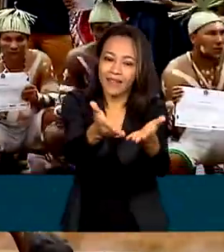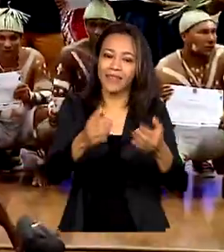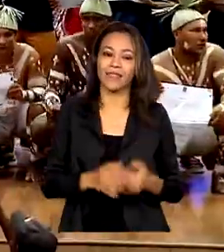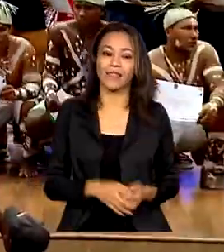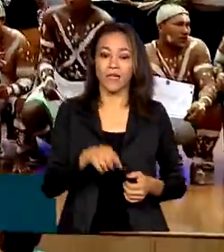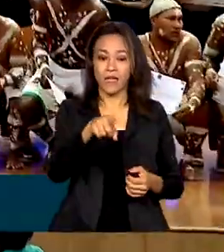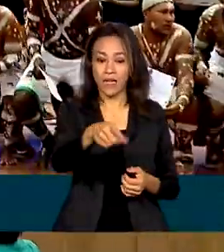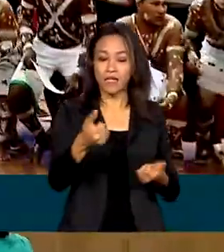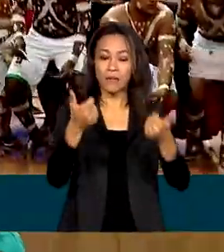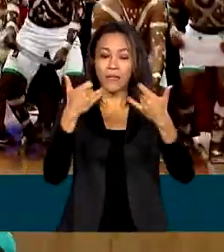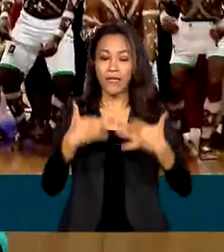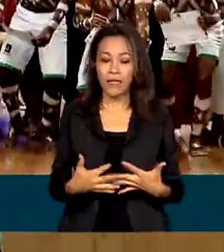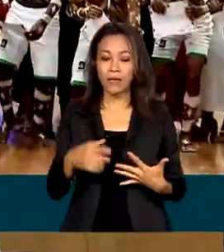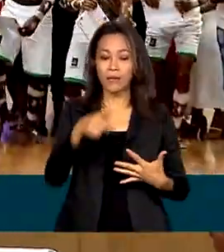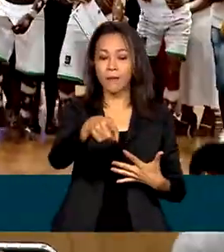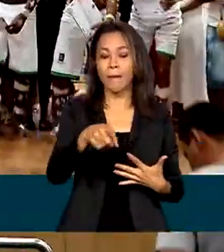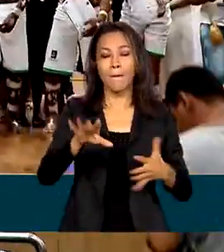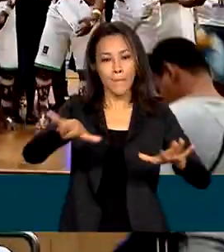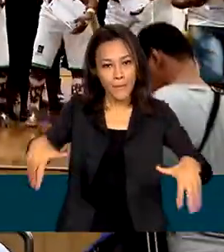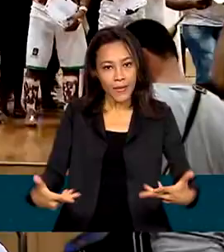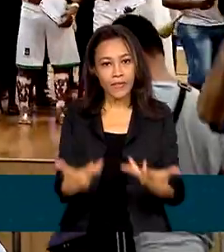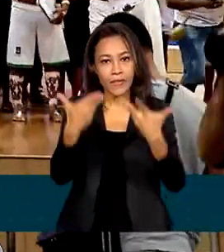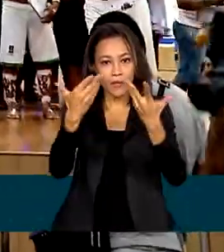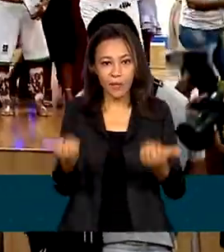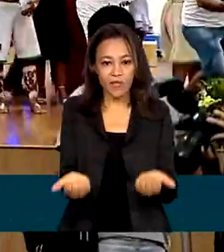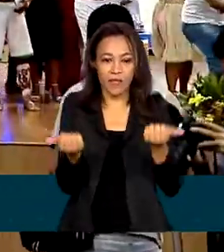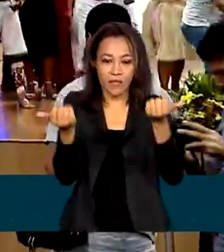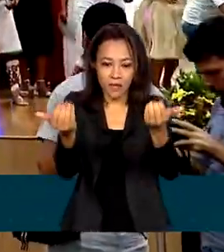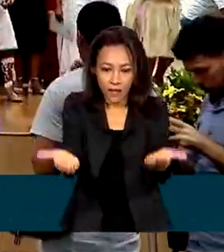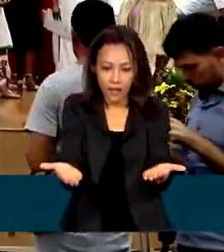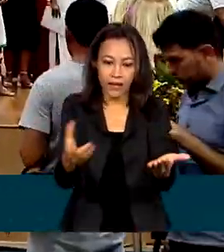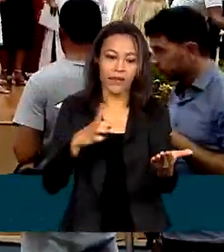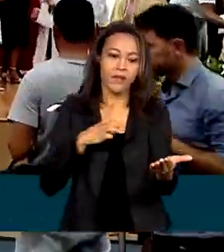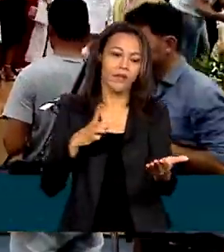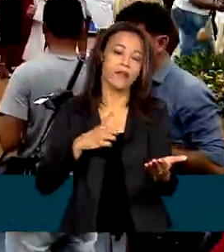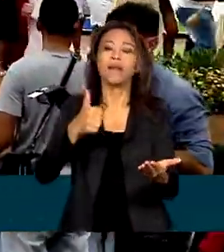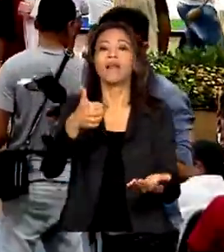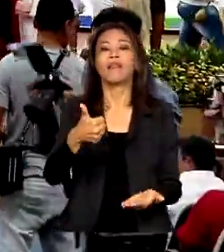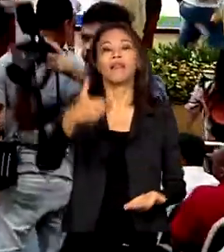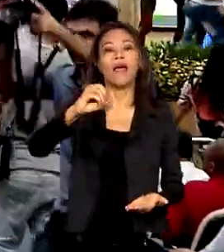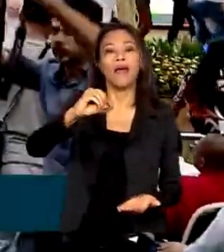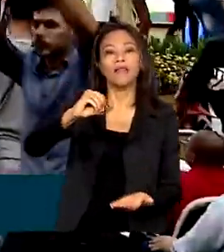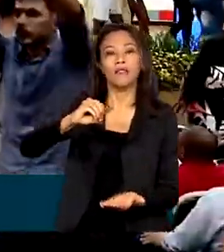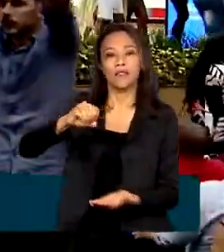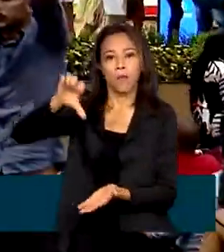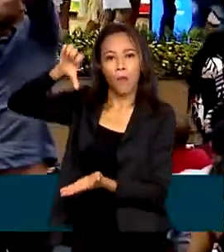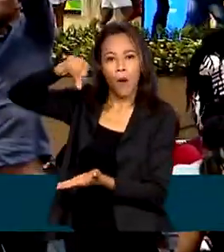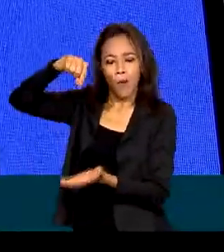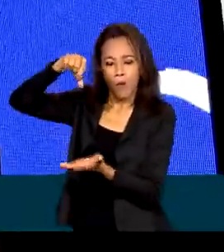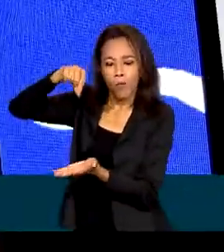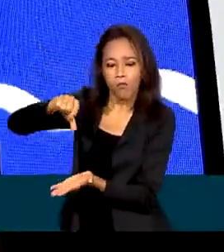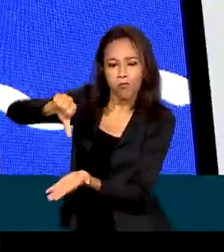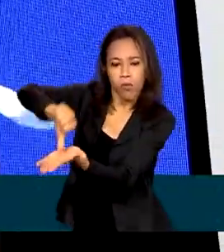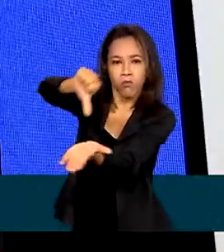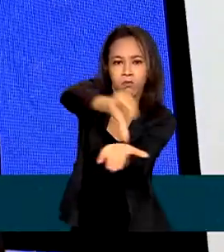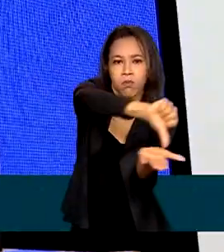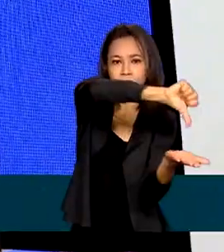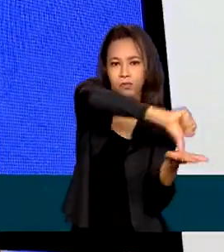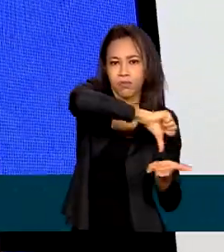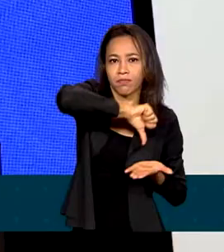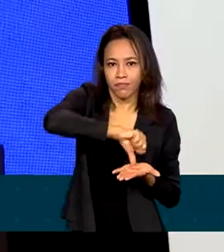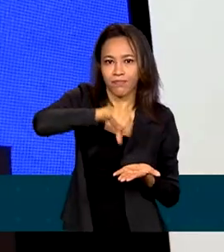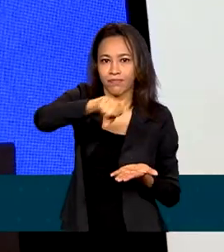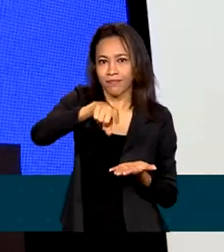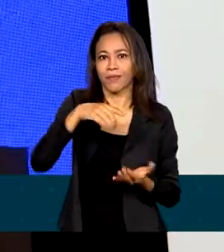entrega dos certificados em Juazeiro, na Bahia, também marcou a instalação de 10 pontos de inclusão digital na região, incluindo 2